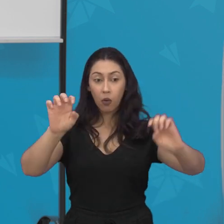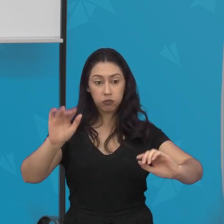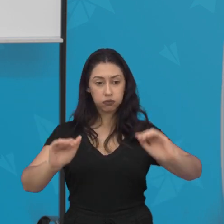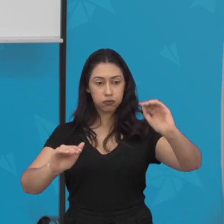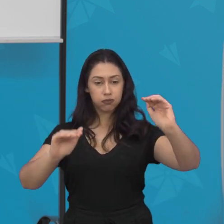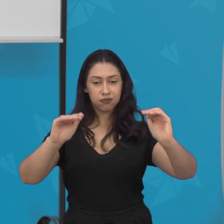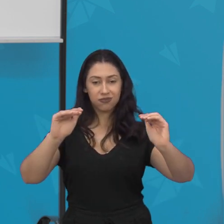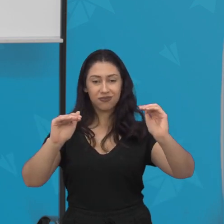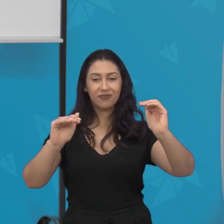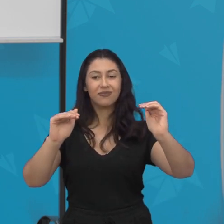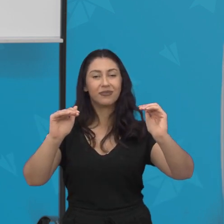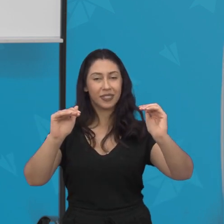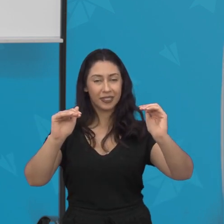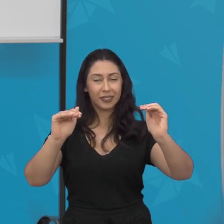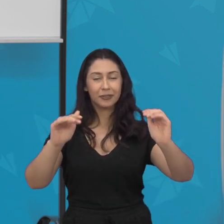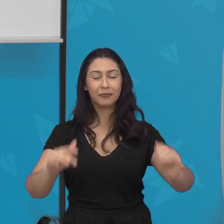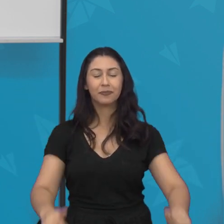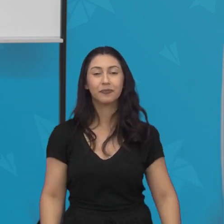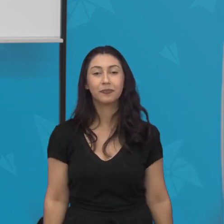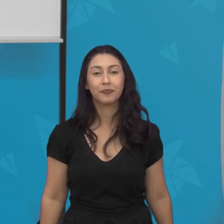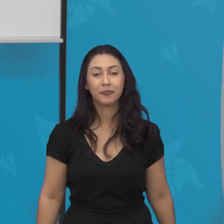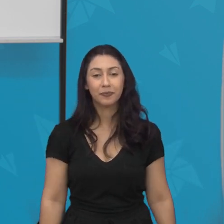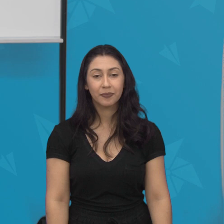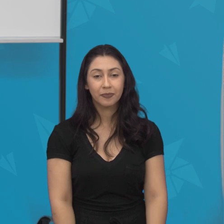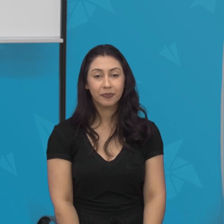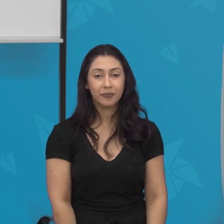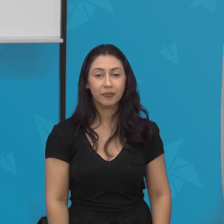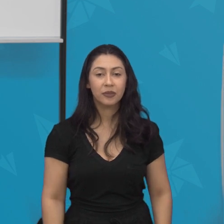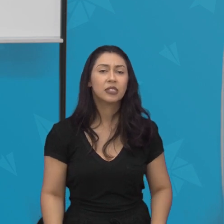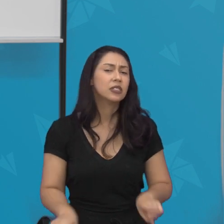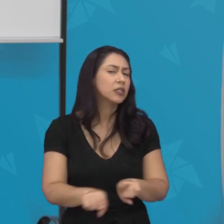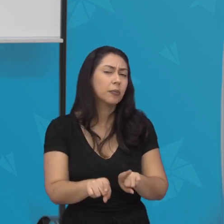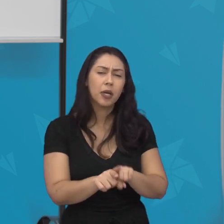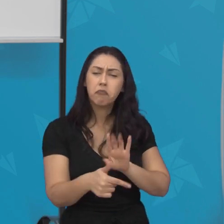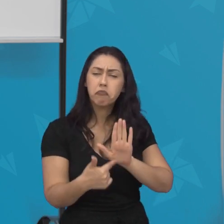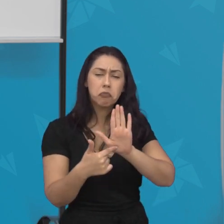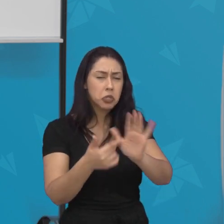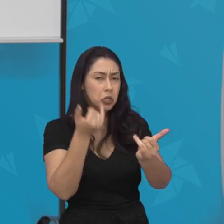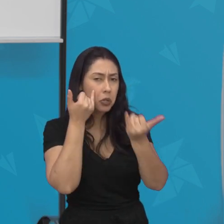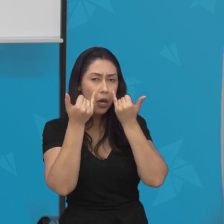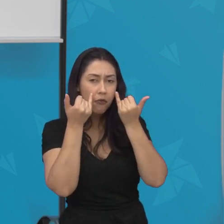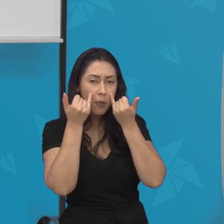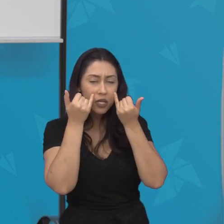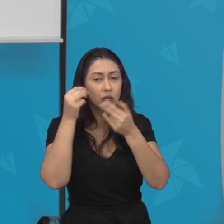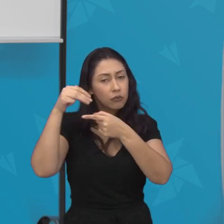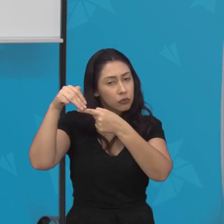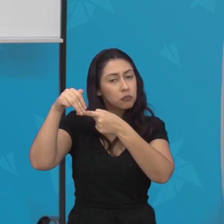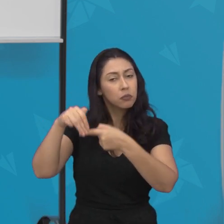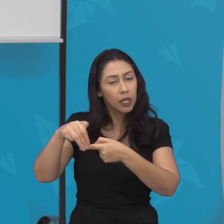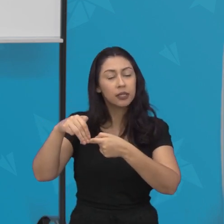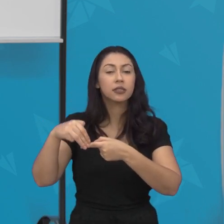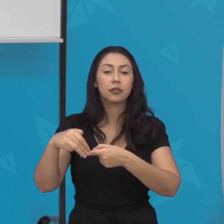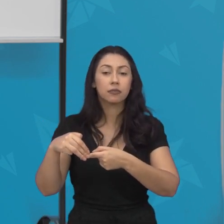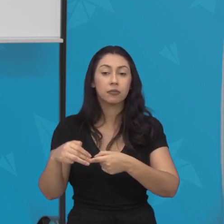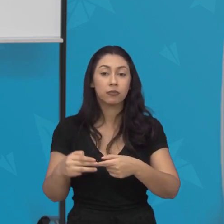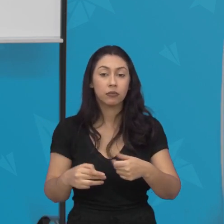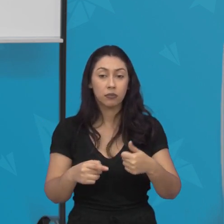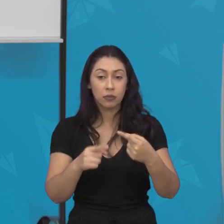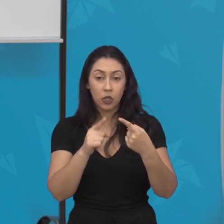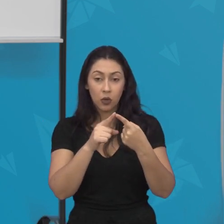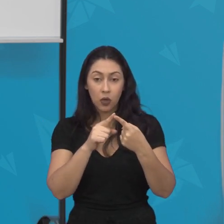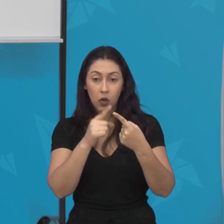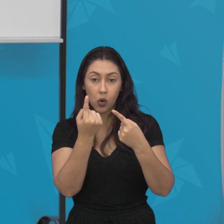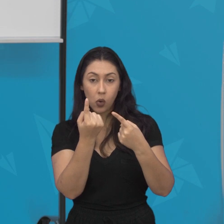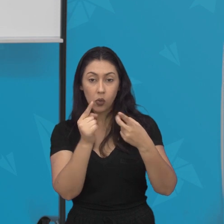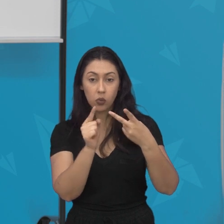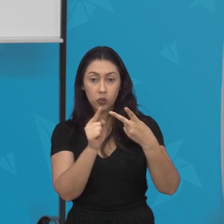está correto nosso balanceamento, né? Deixei ali alguns dados de massa também que a gente pode utilizar. Né? Hidrogênio